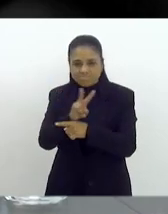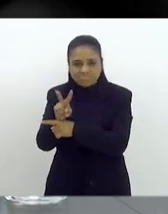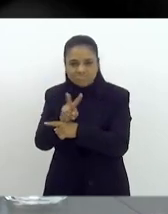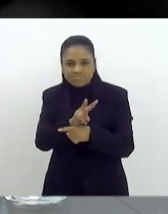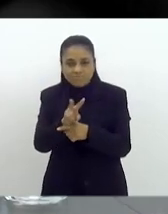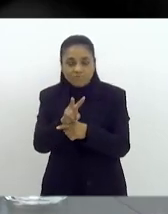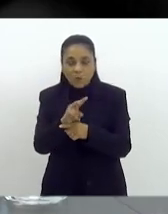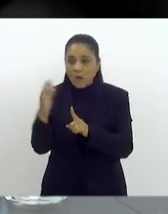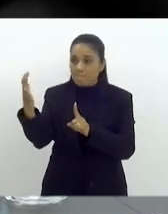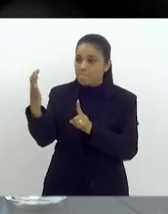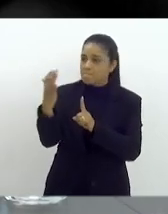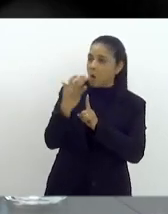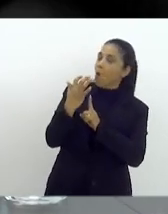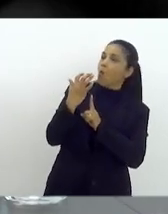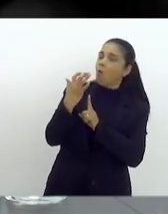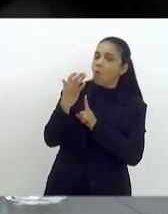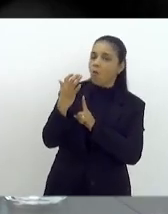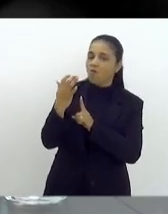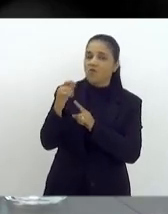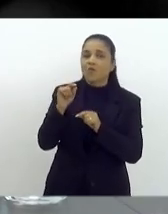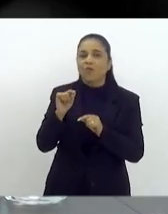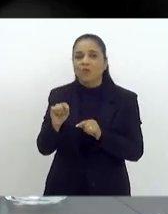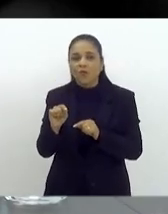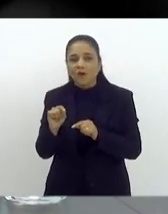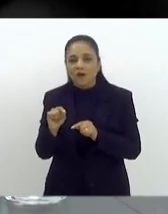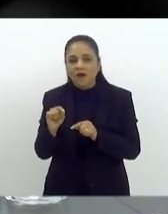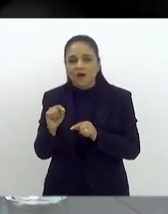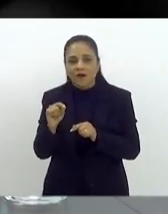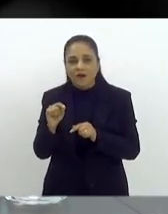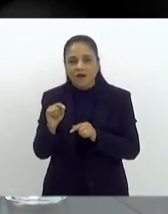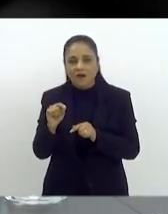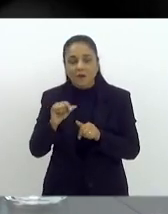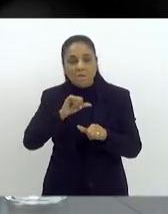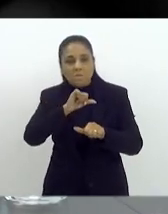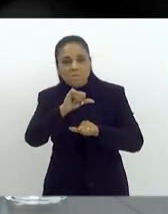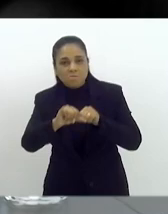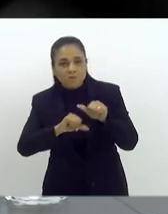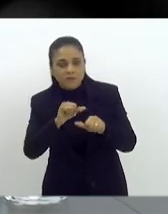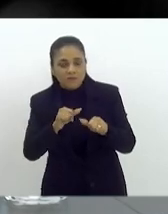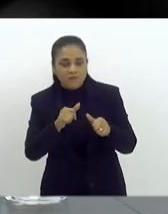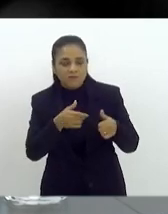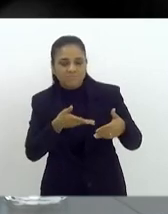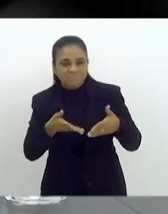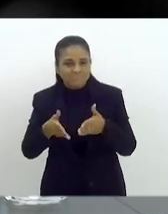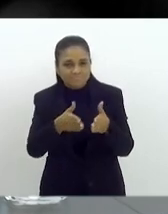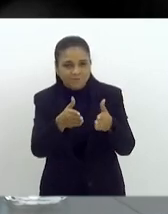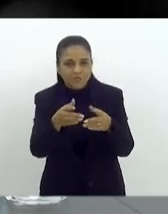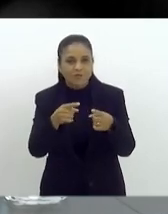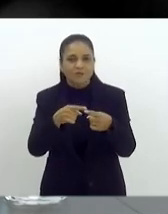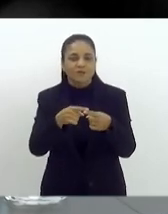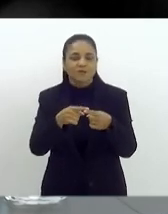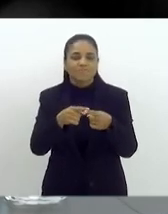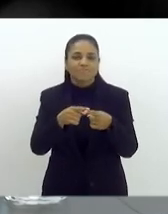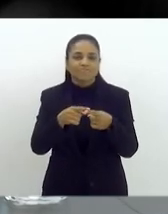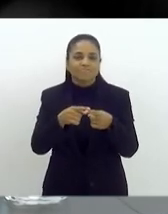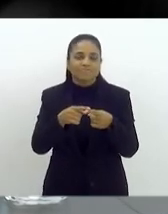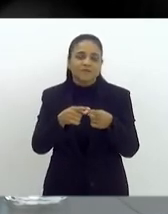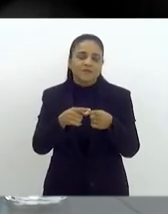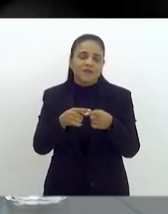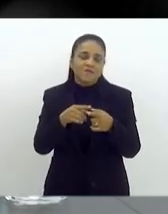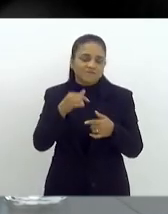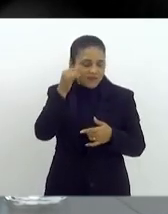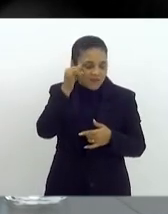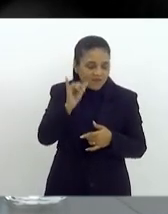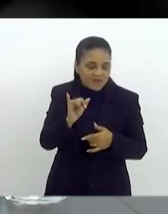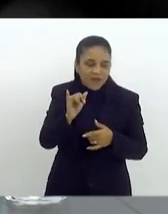intimidada que por vezes vai implicar em mudança de alteração de rota em deixar de frequentar lugares que deseja